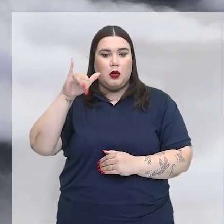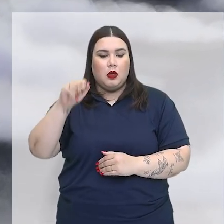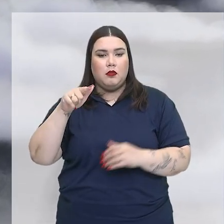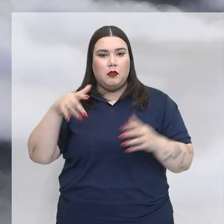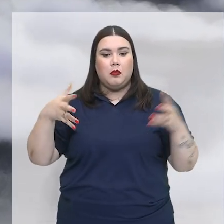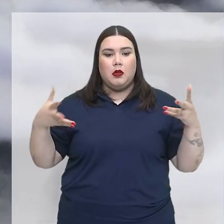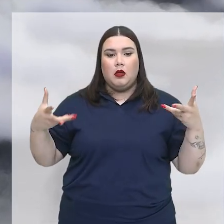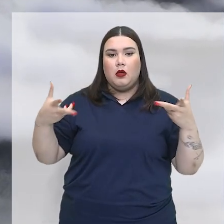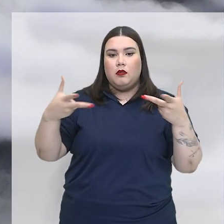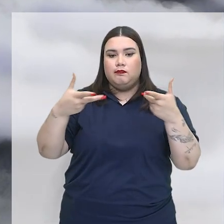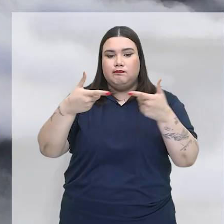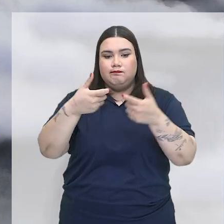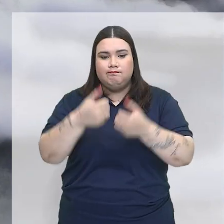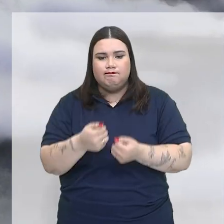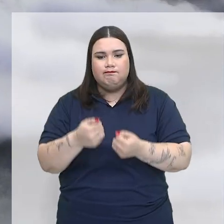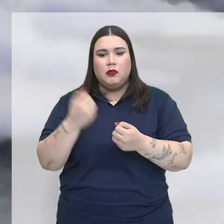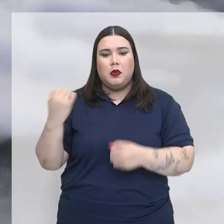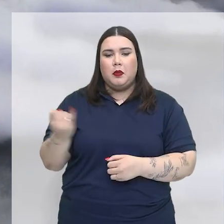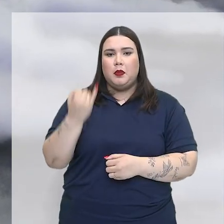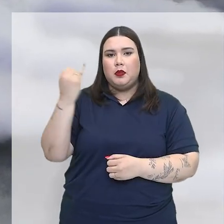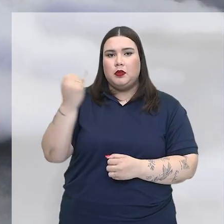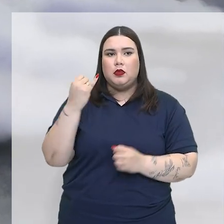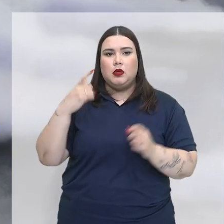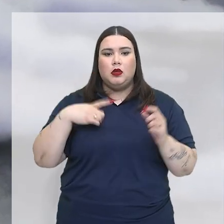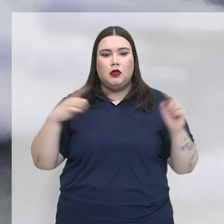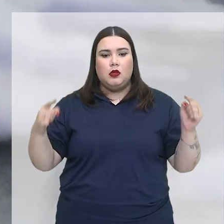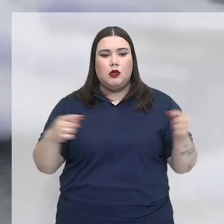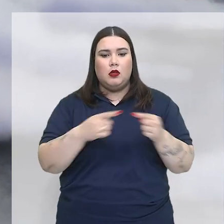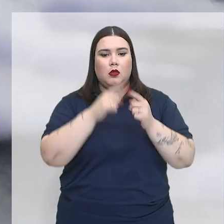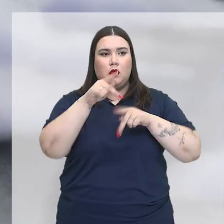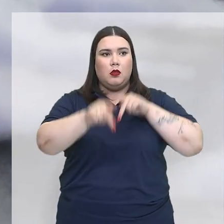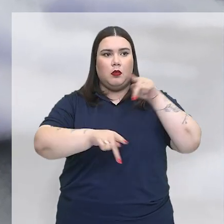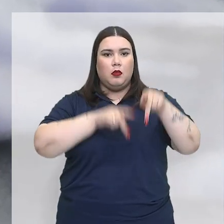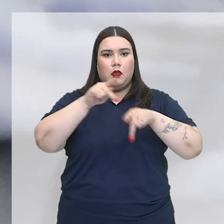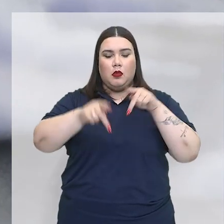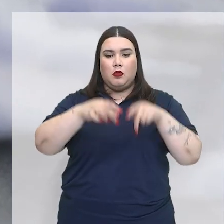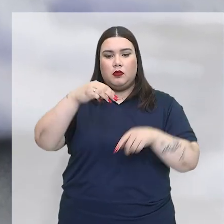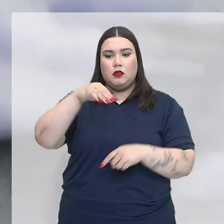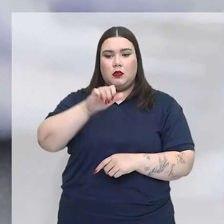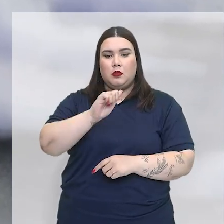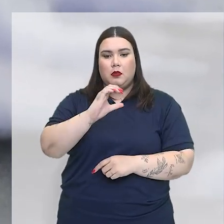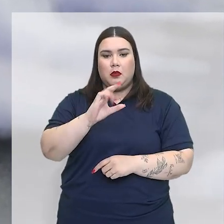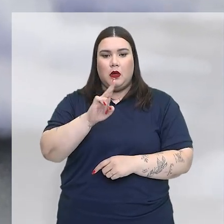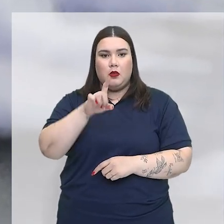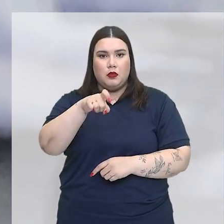enigmática beleza e profunda sacralidade, segundo os povos Macuxi.